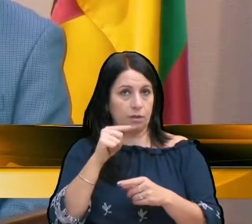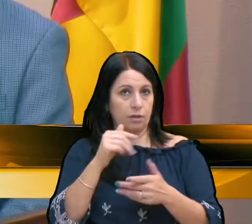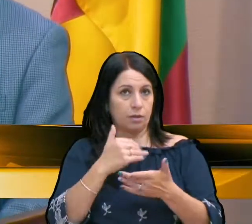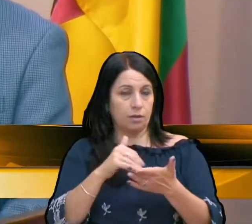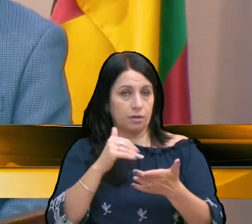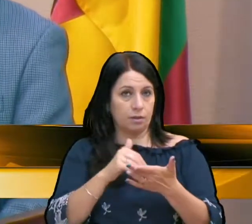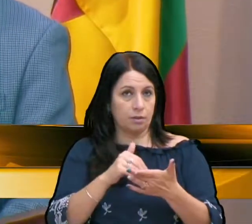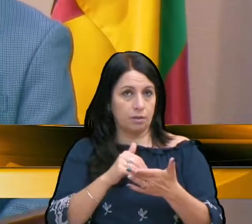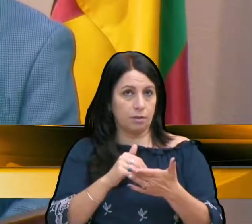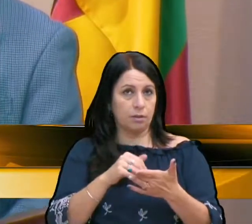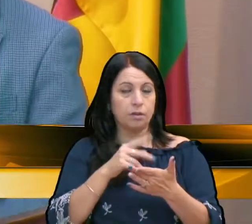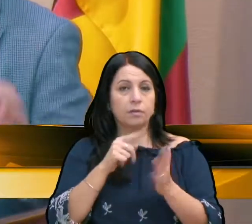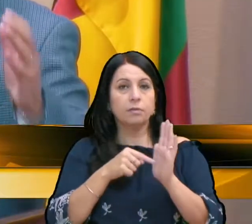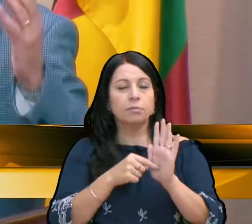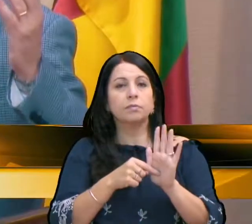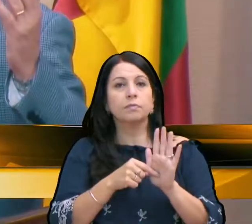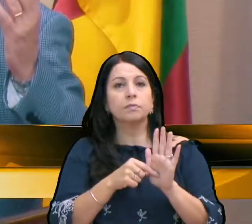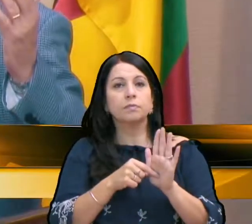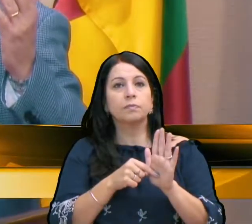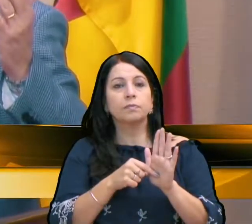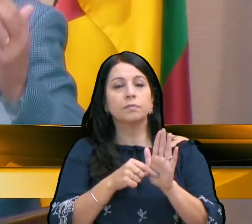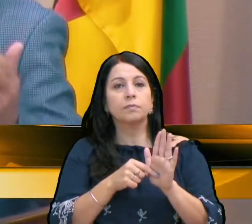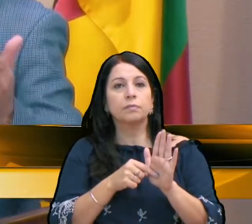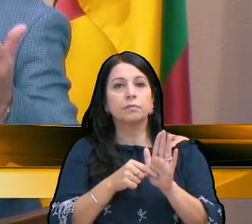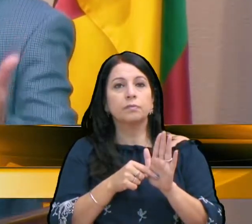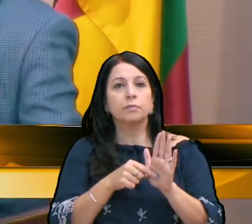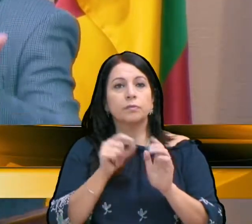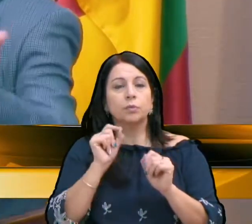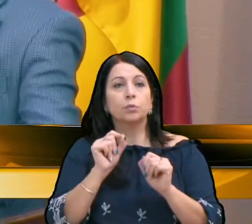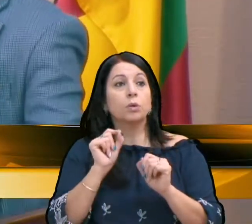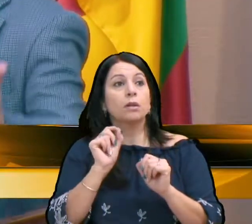Piratini, ele me colocava: o que